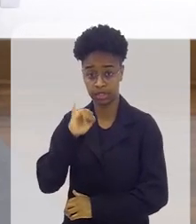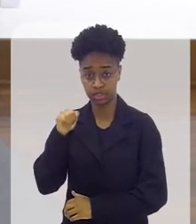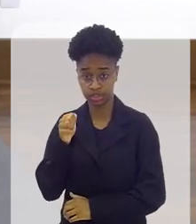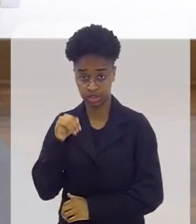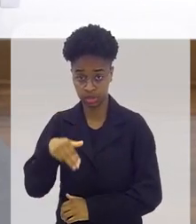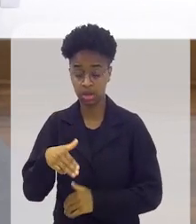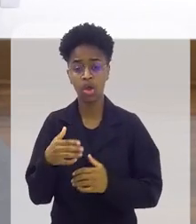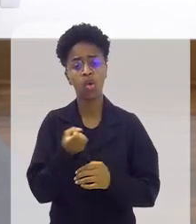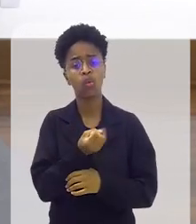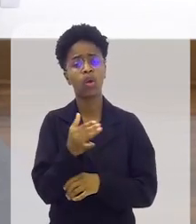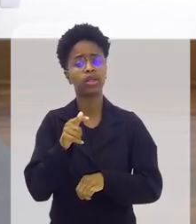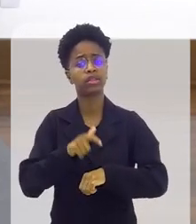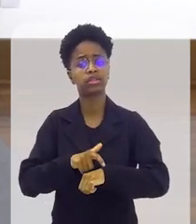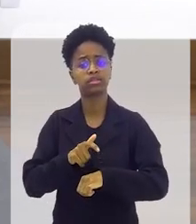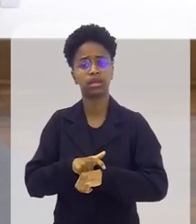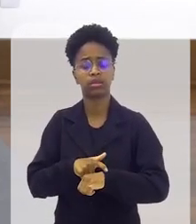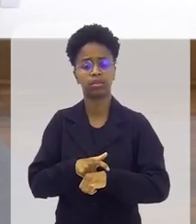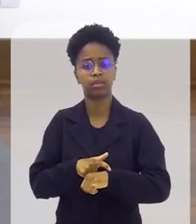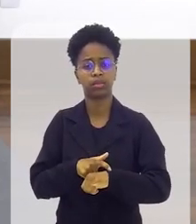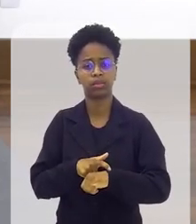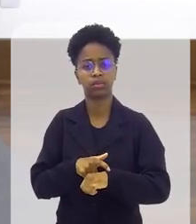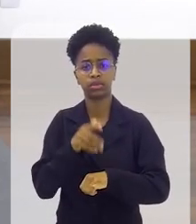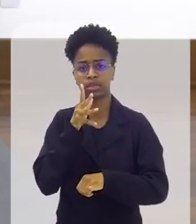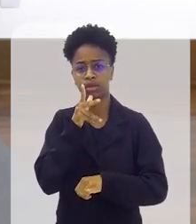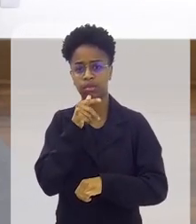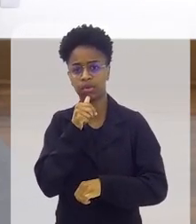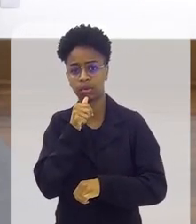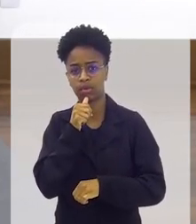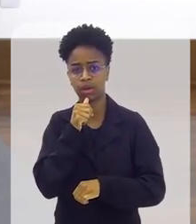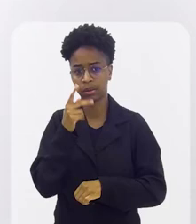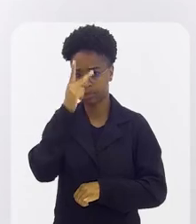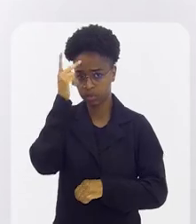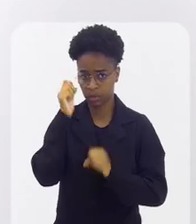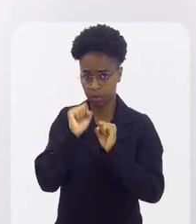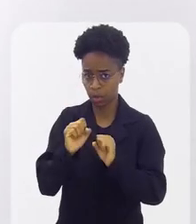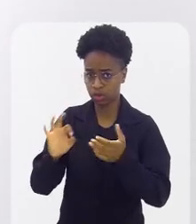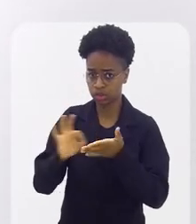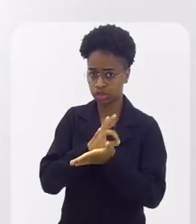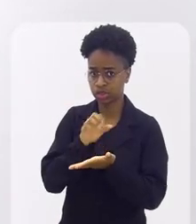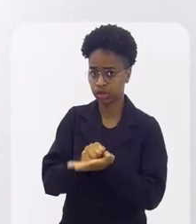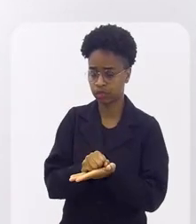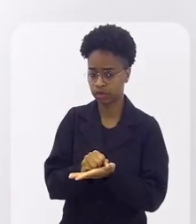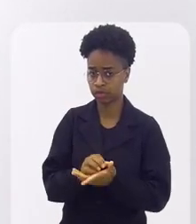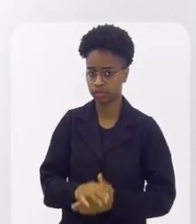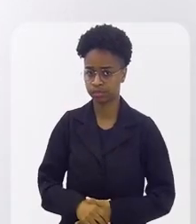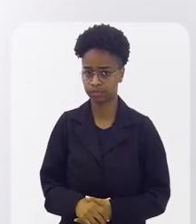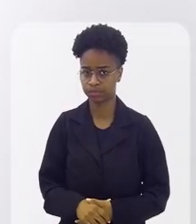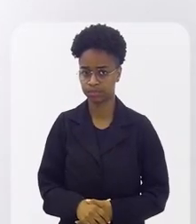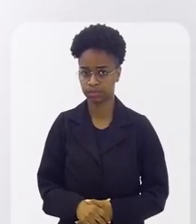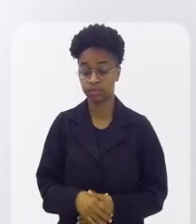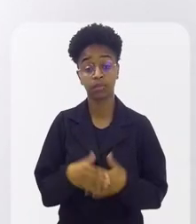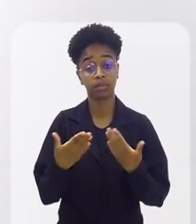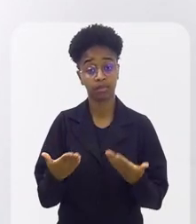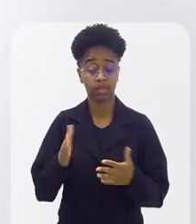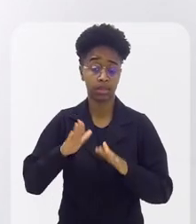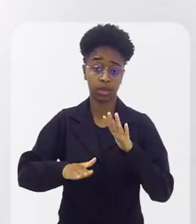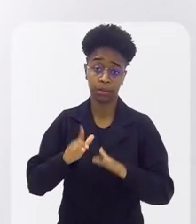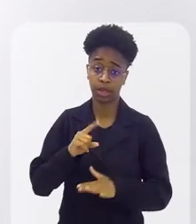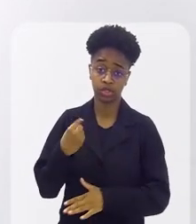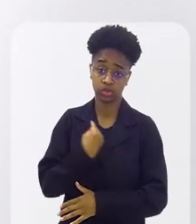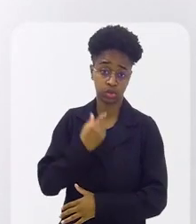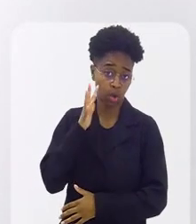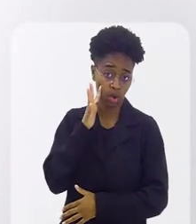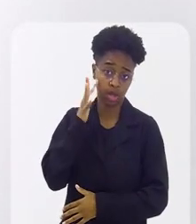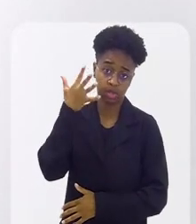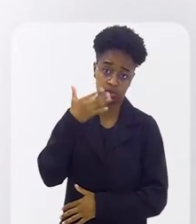Isso. Quanto tempo tem para que as pessoas possam se inscrever? Bem, aí vai do